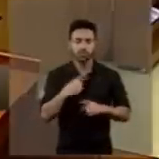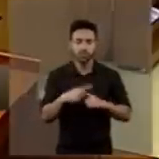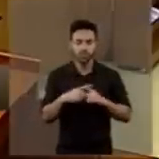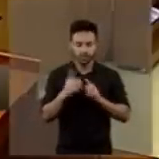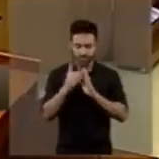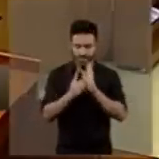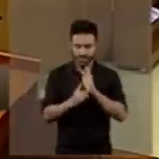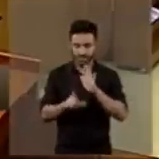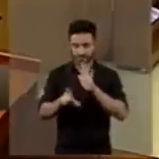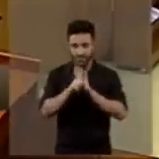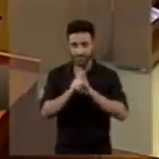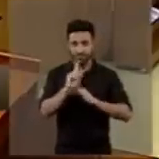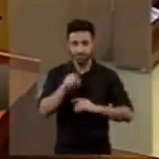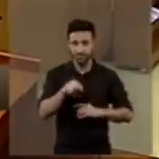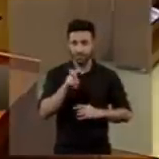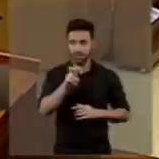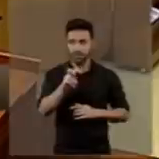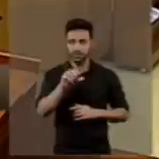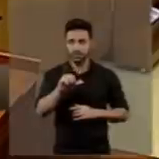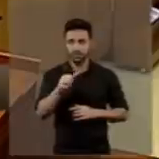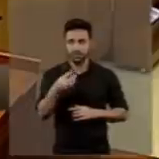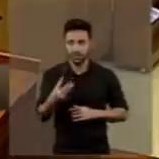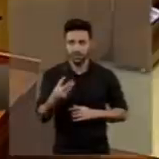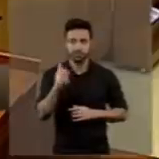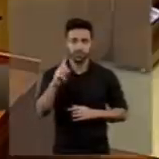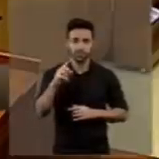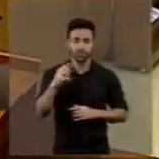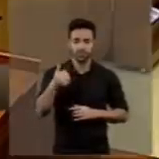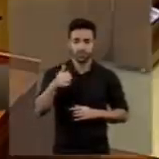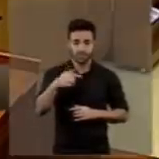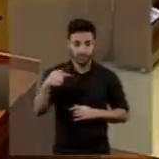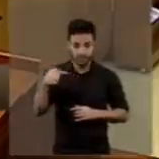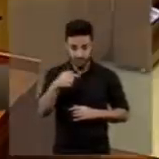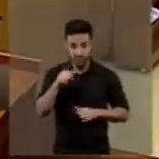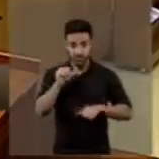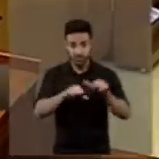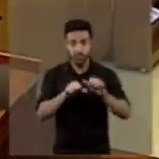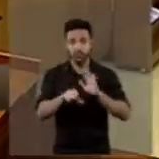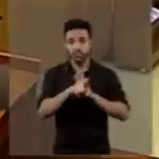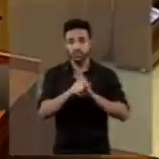decreto-lei 1593 de 77, que foi alterado pela lei